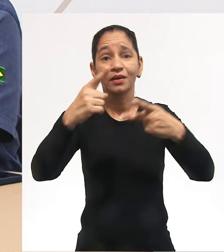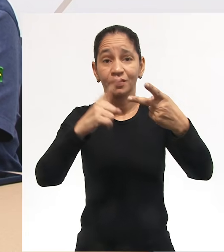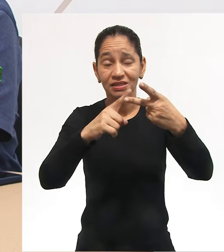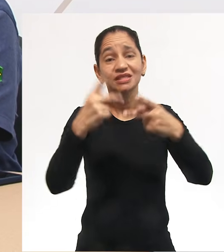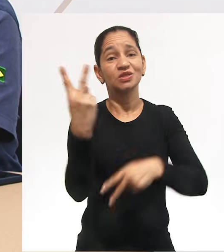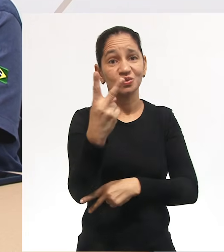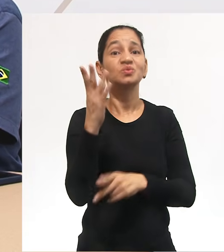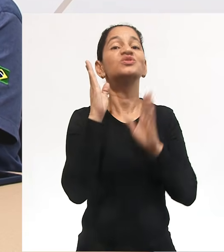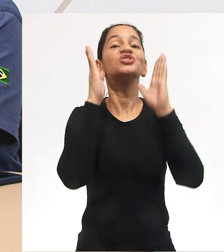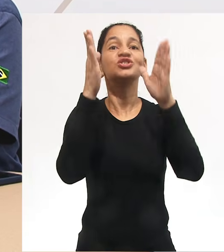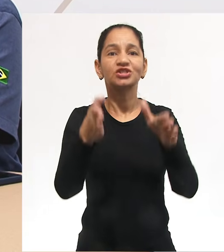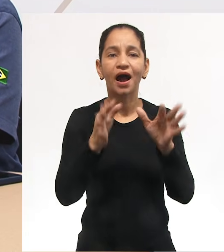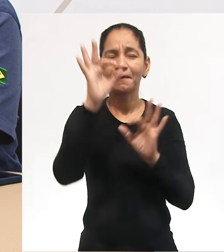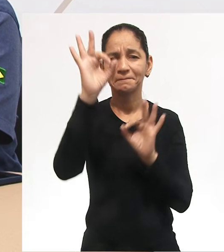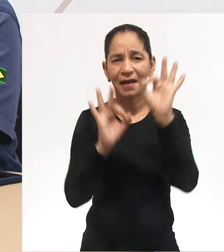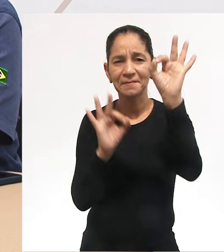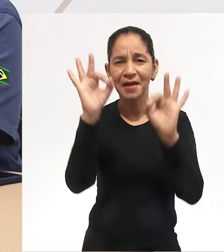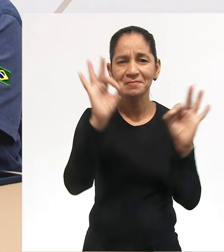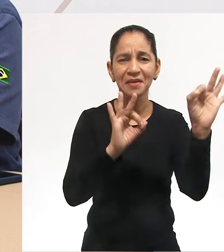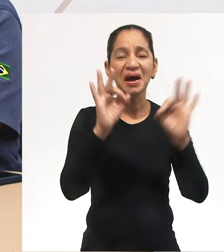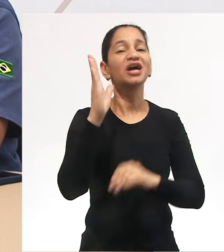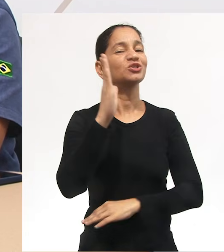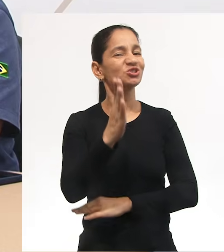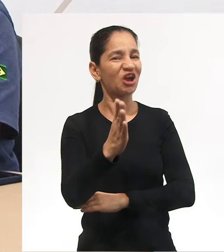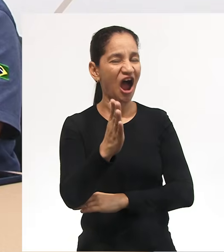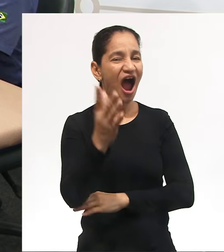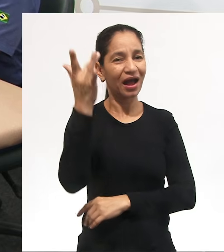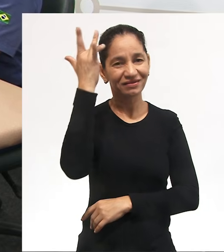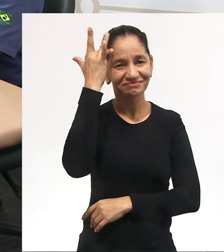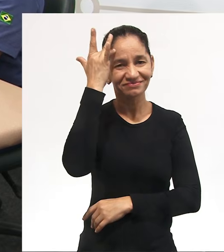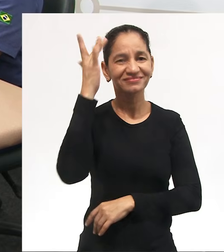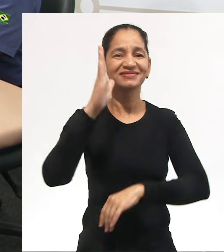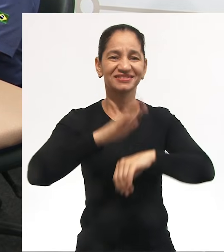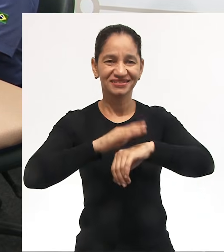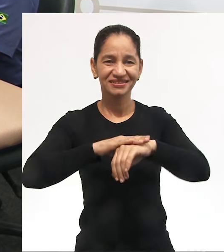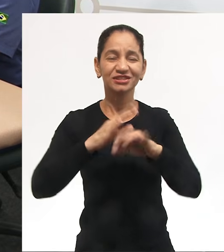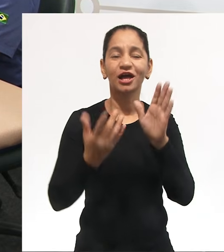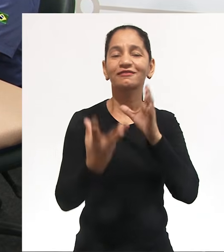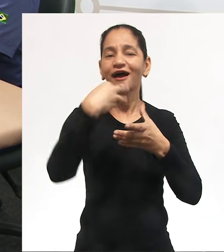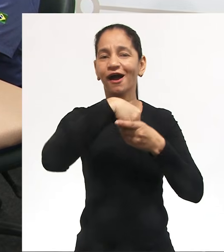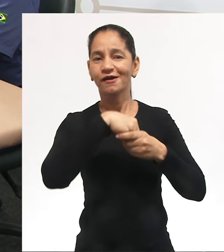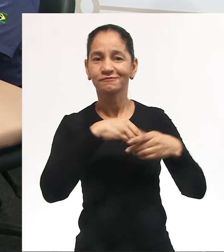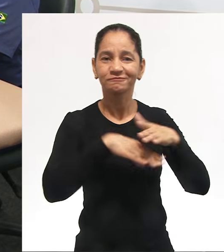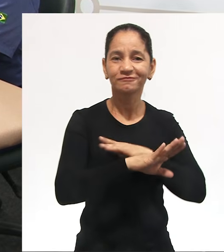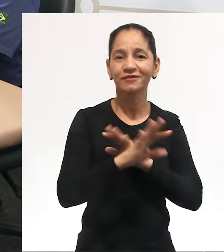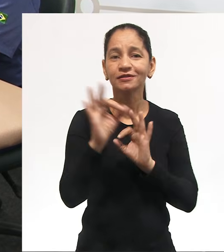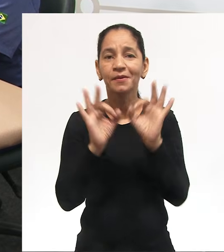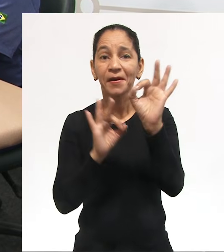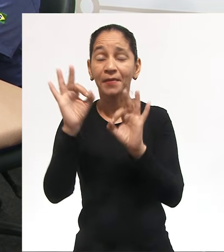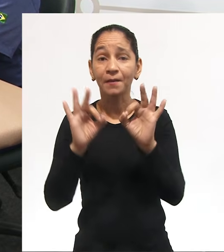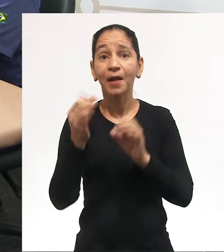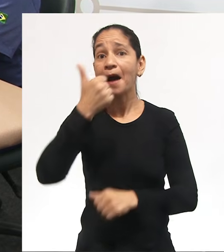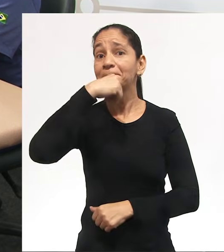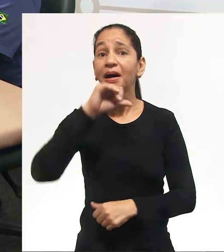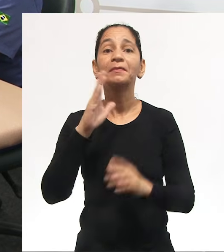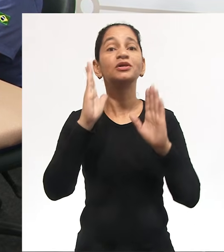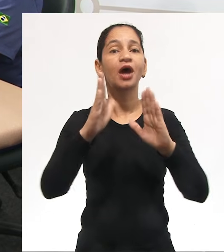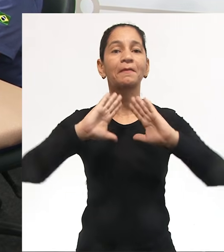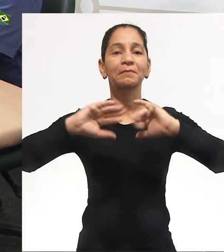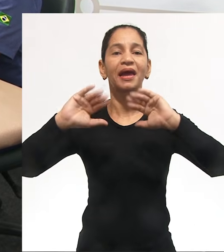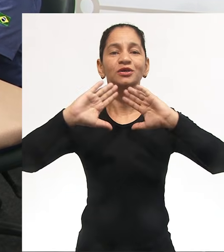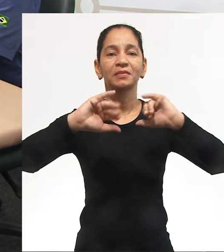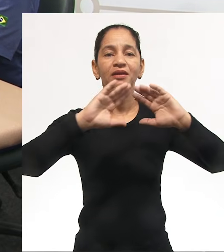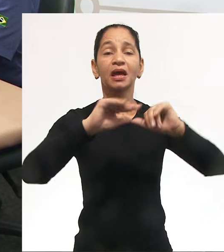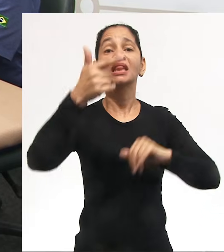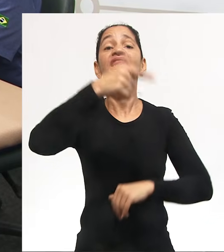aí a gente tem a segunda edição, já estamos aqui pensando na segunda edição, né, e os alunos,